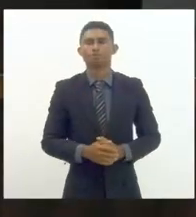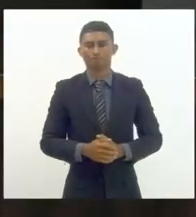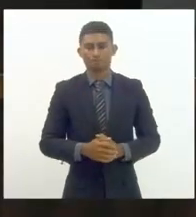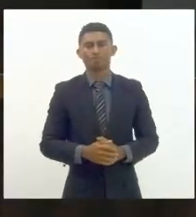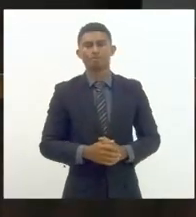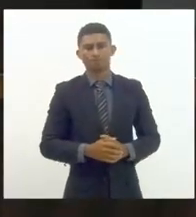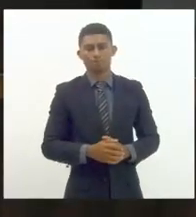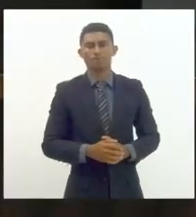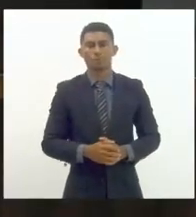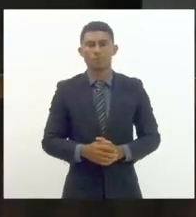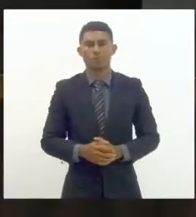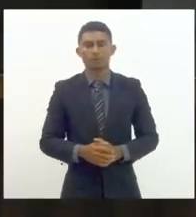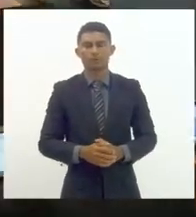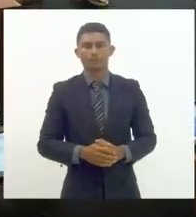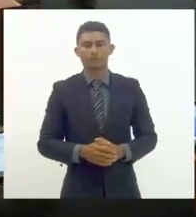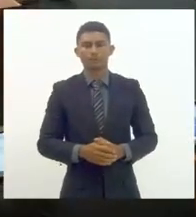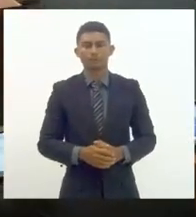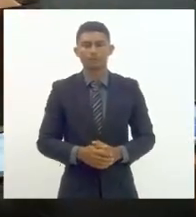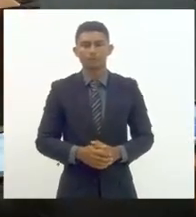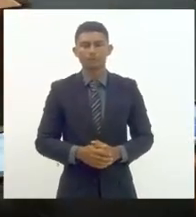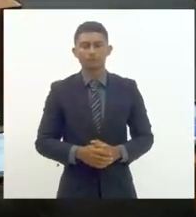favor. Está vendo como é que não adianta brigar?